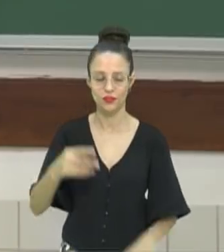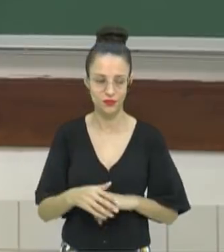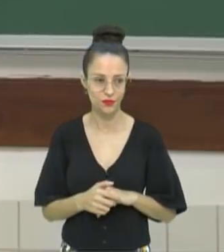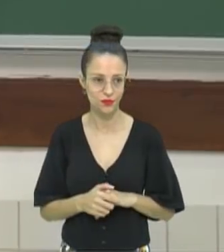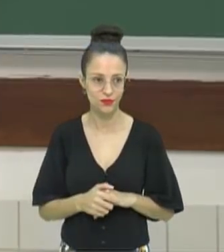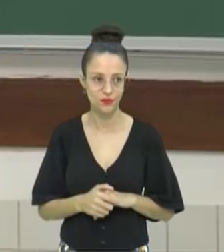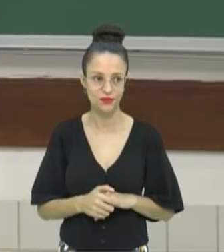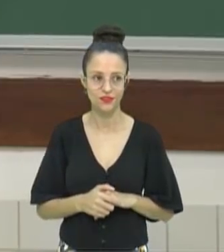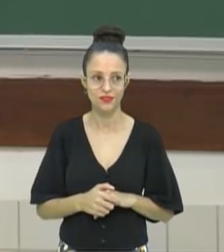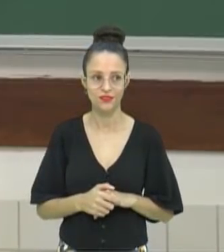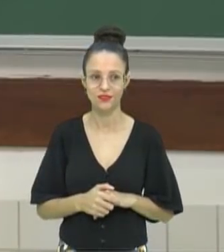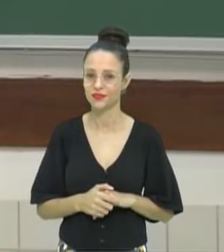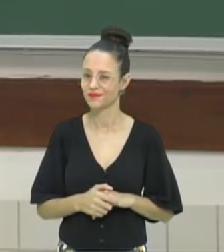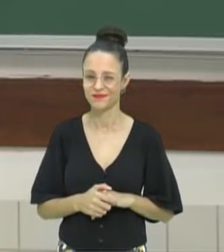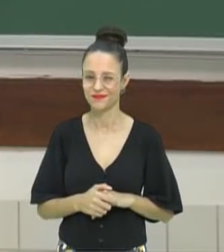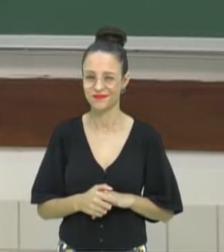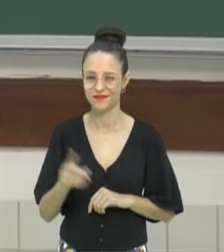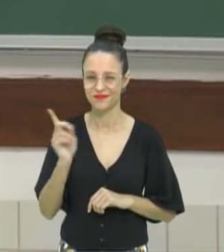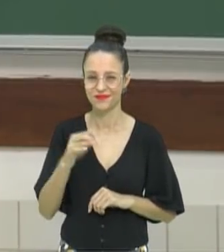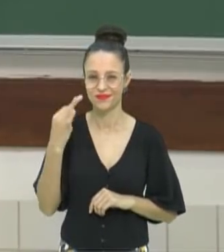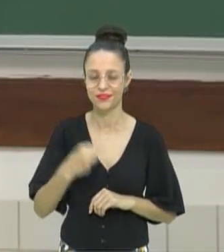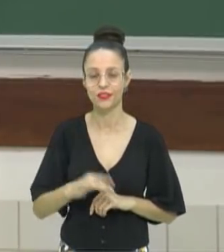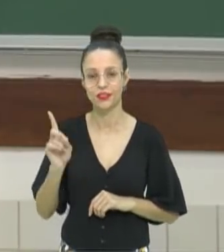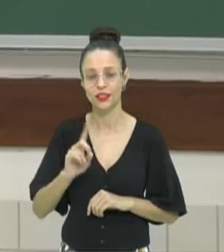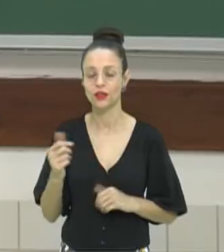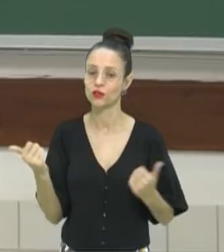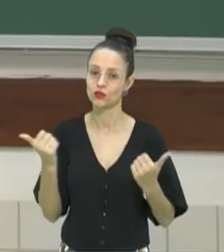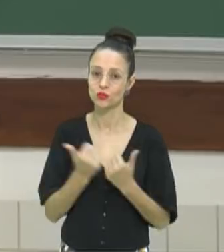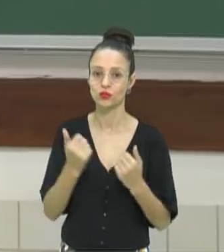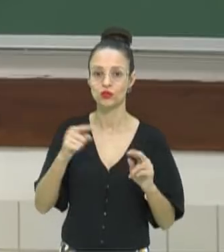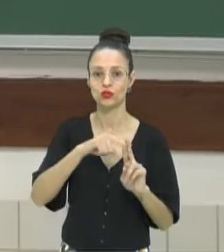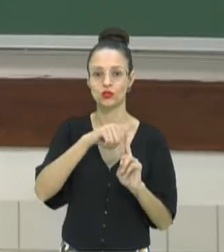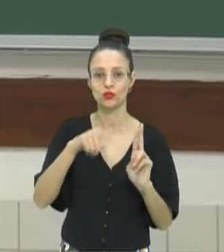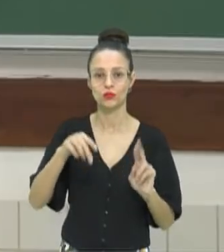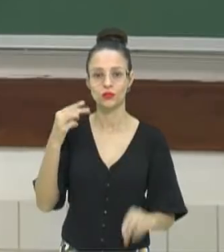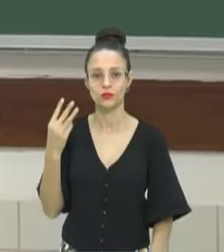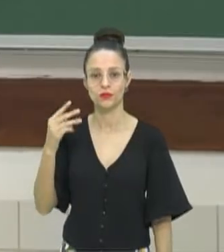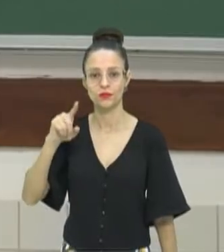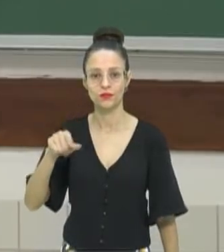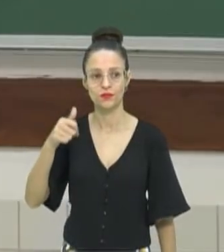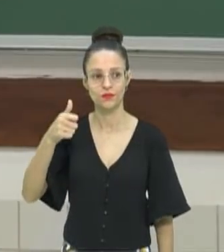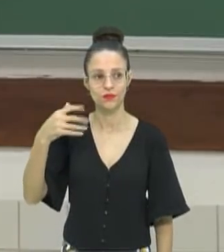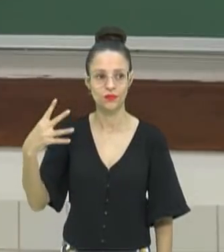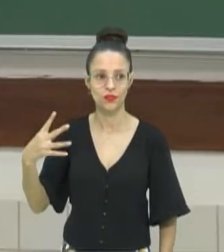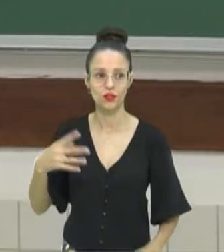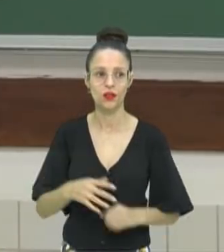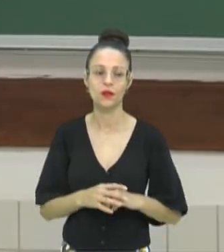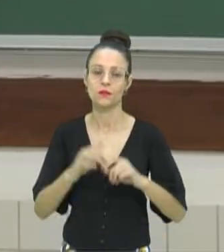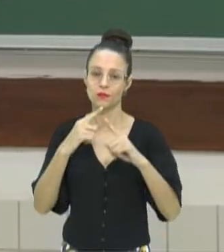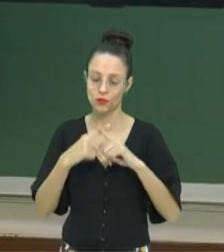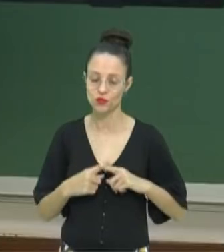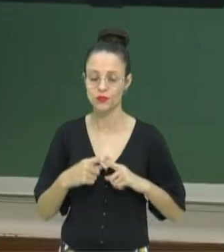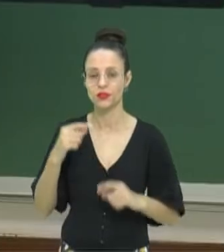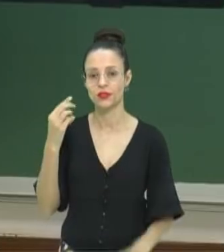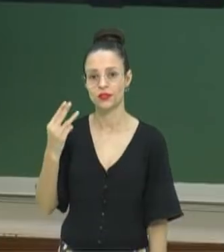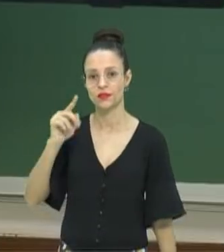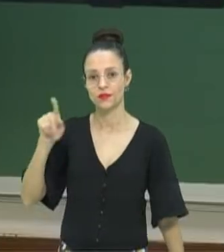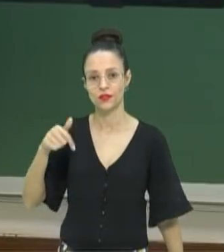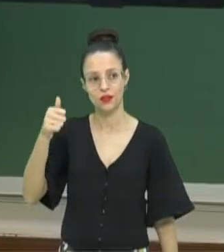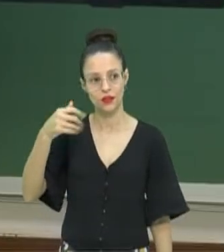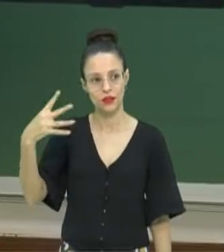contact. Não vai dar certo, né? Então, a gente troca o π por 3,14. Então, multiplicando por